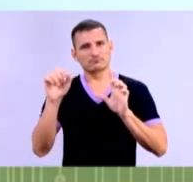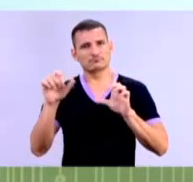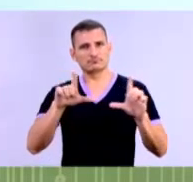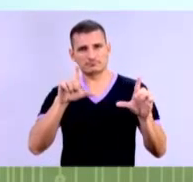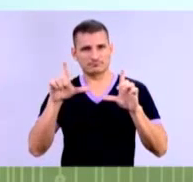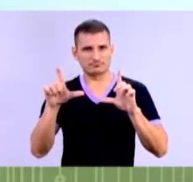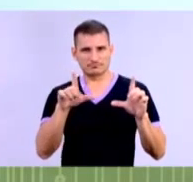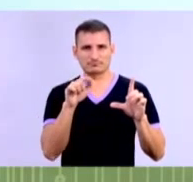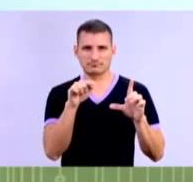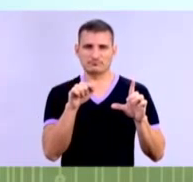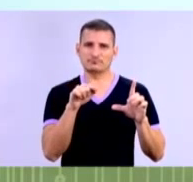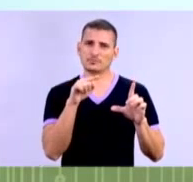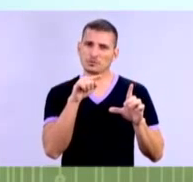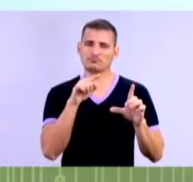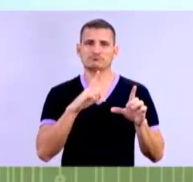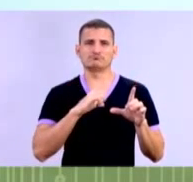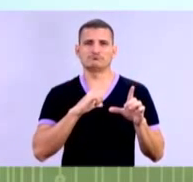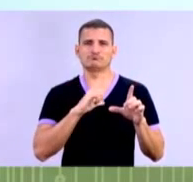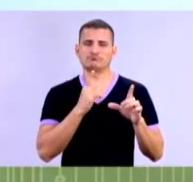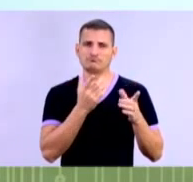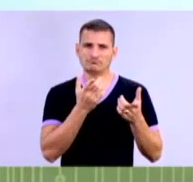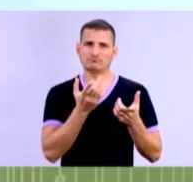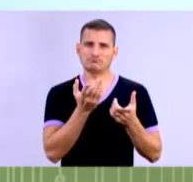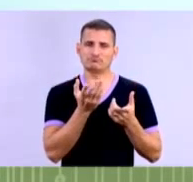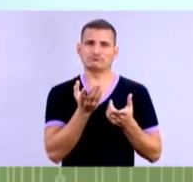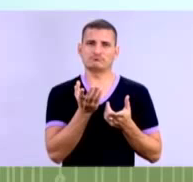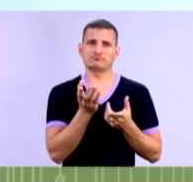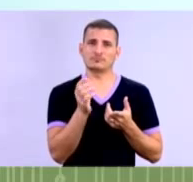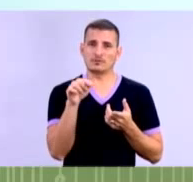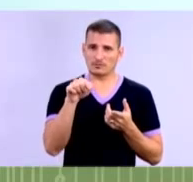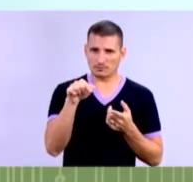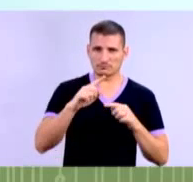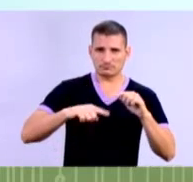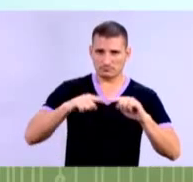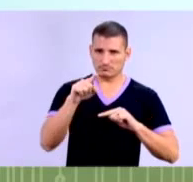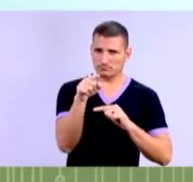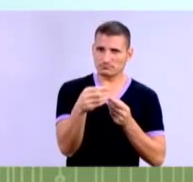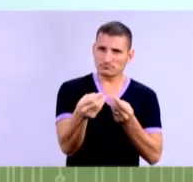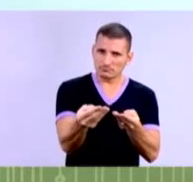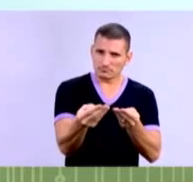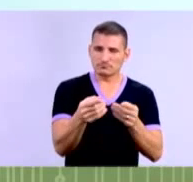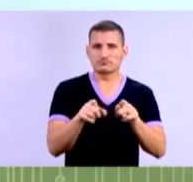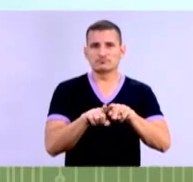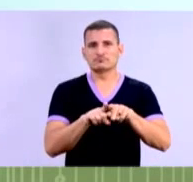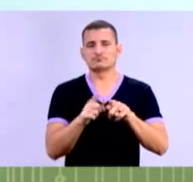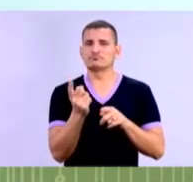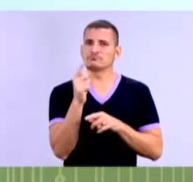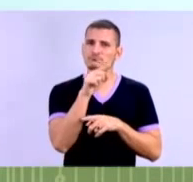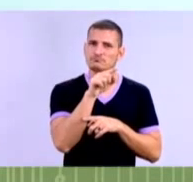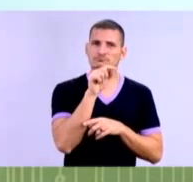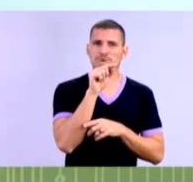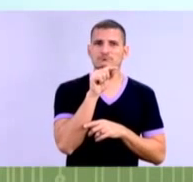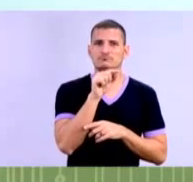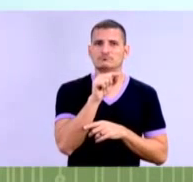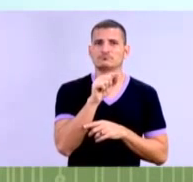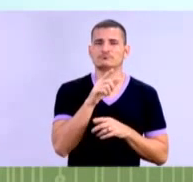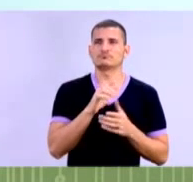slides, eles estão disponíveis também, boa parte no material que vocês recebem e boa parte também está no